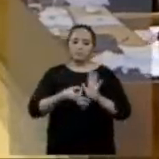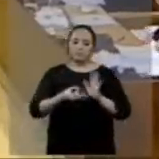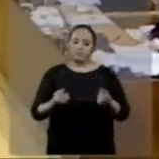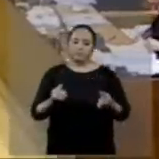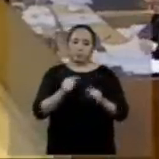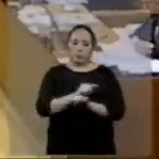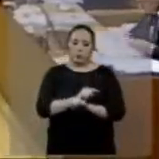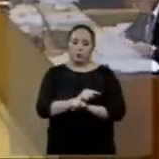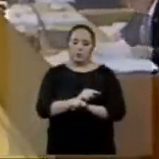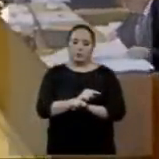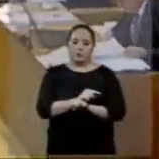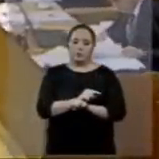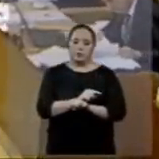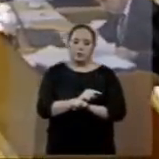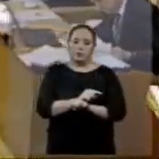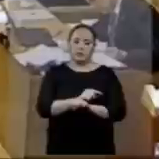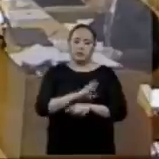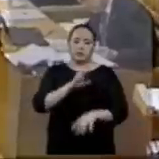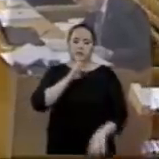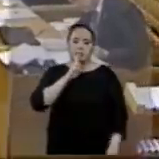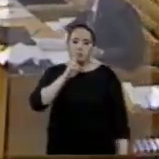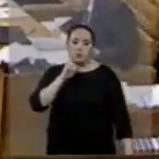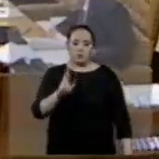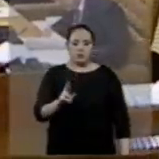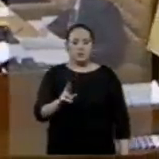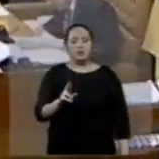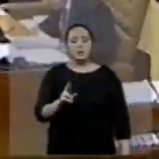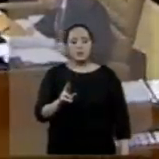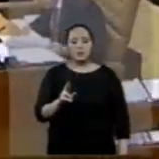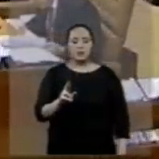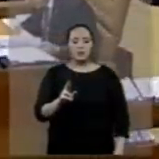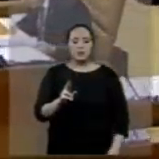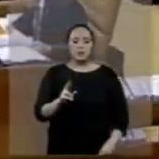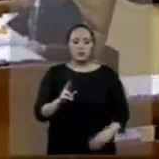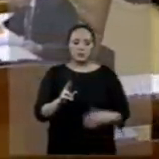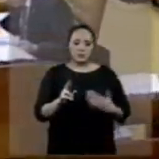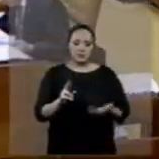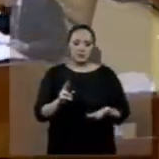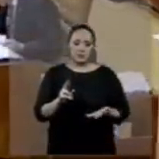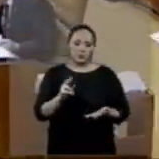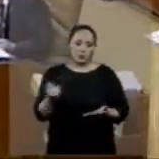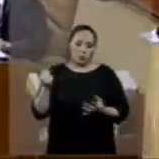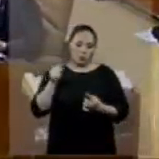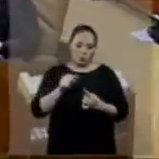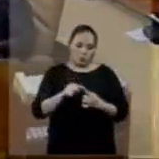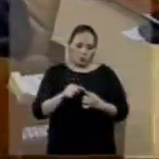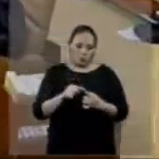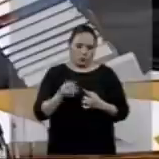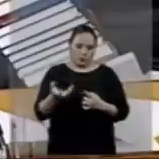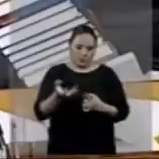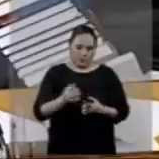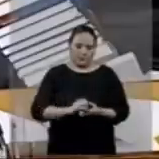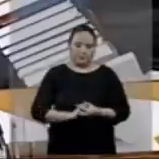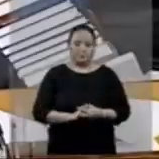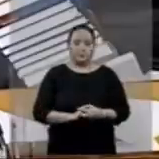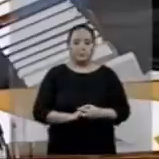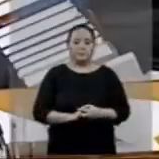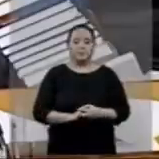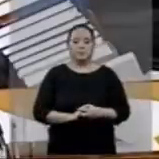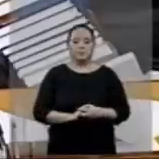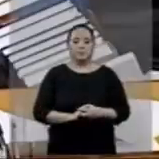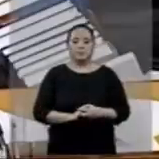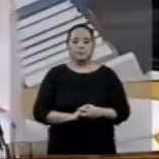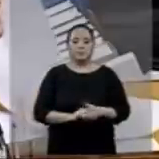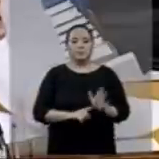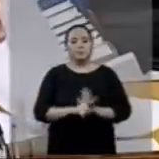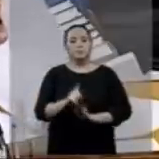voto condutor e o resultado que se pretende alcançar. Enfatiza a possibilidade